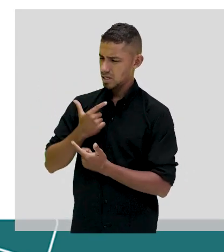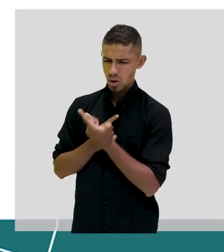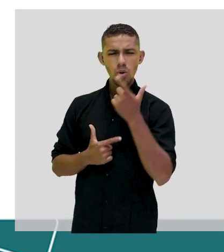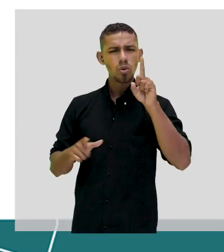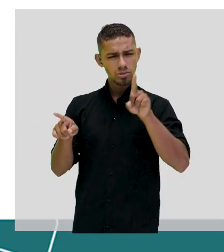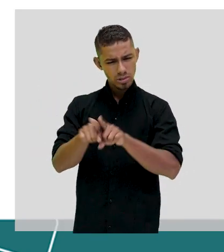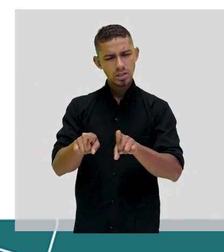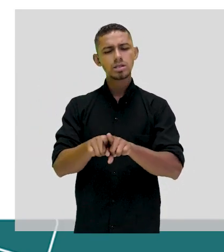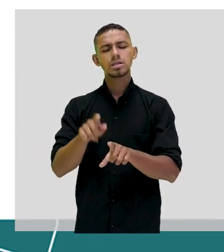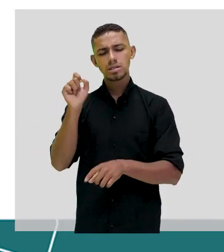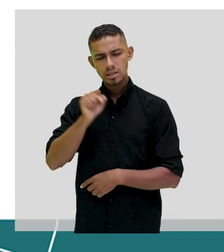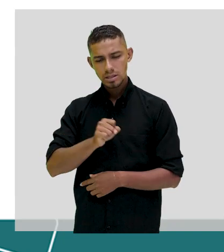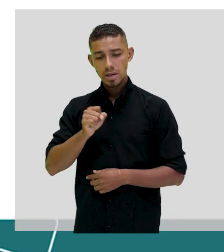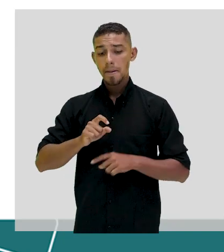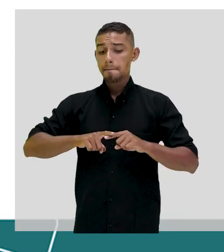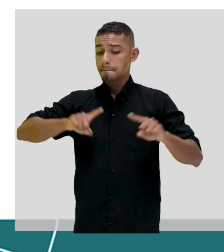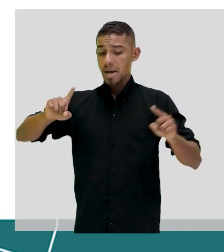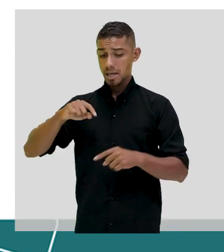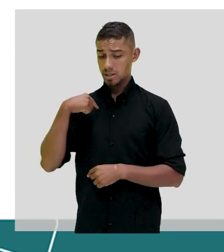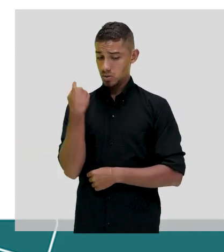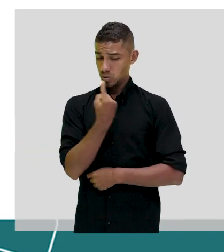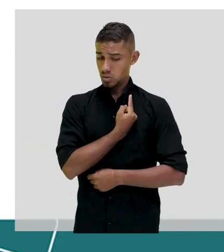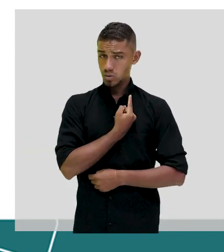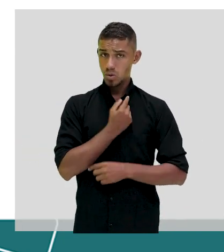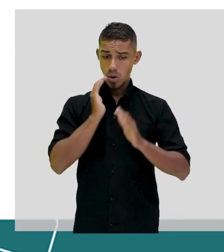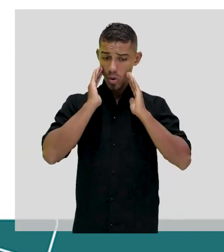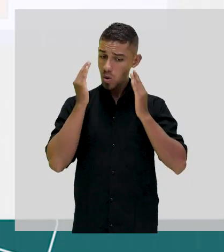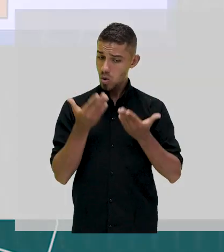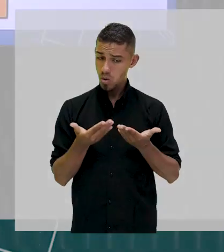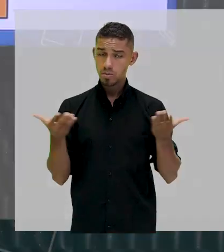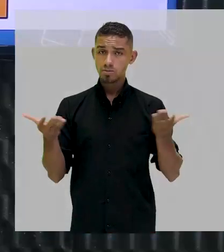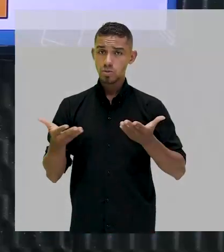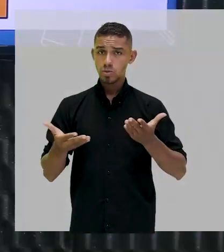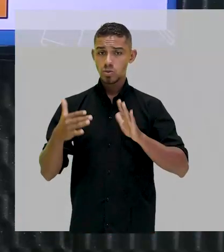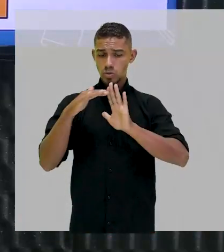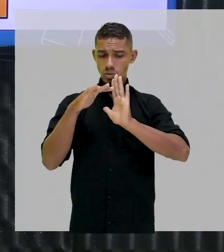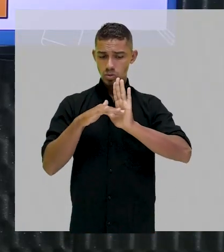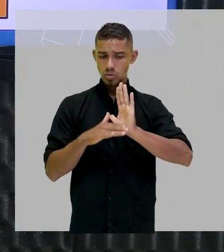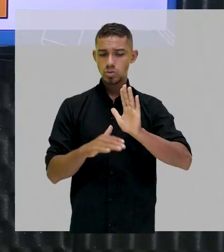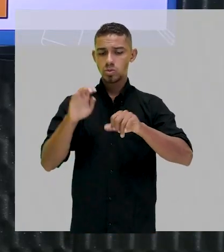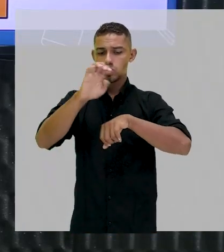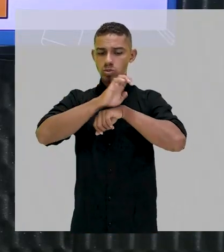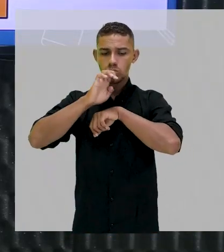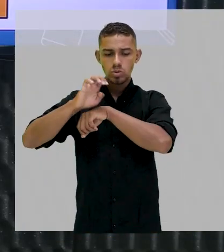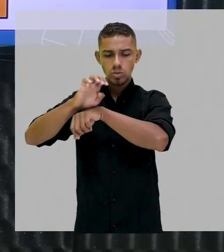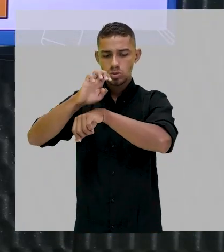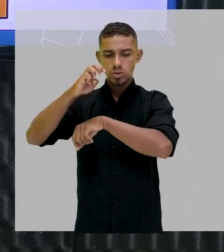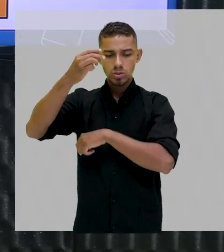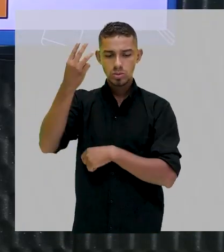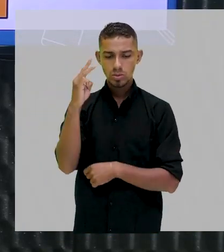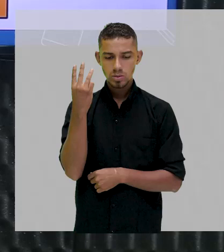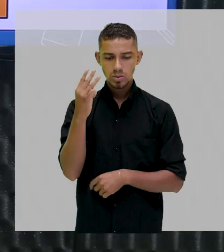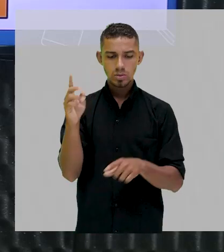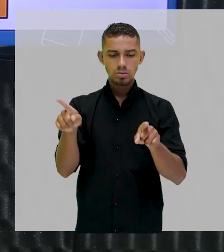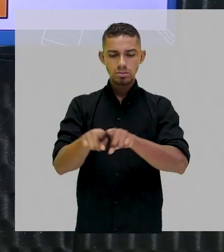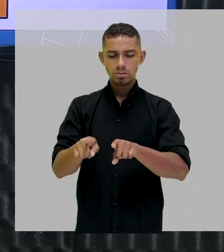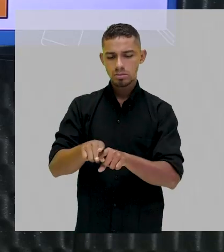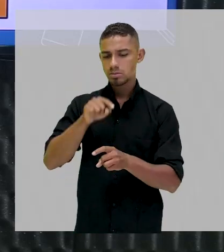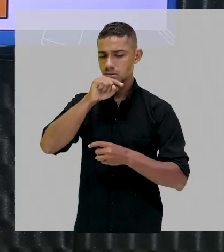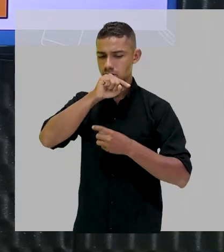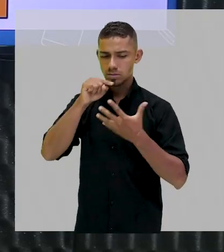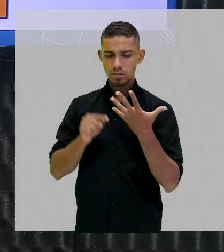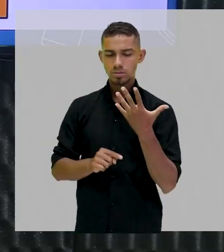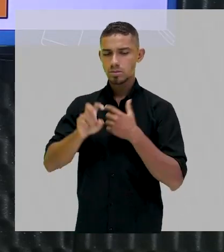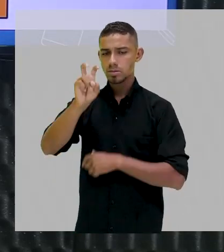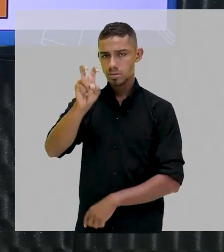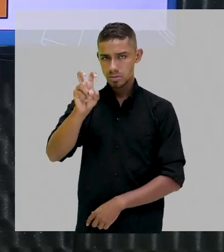outras? Existem, mas o nosso caderno do Estado, ele rege essas 5 práticas corporais